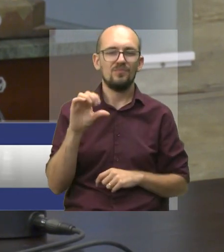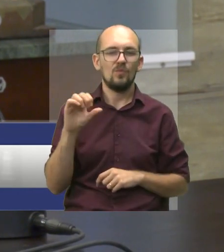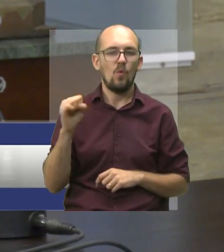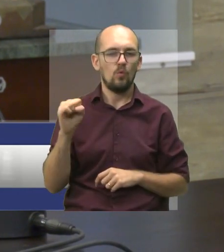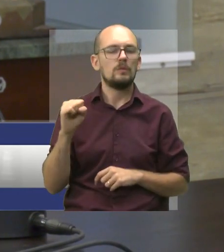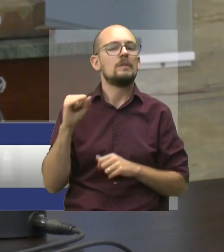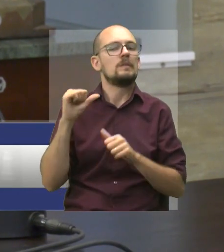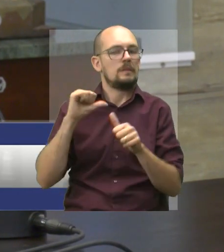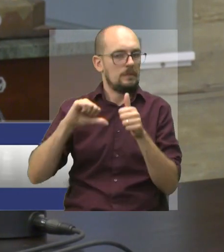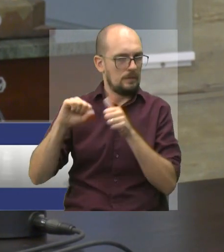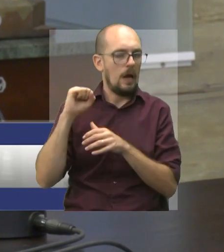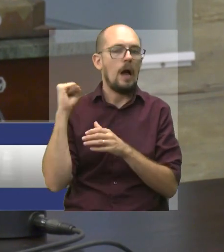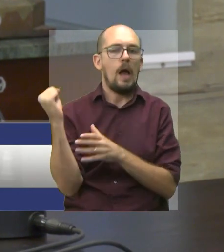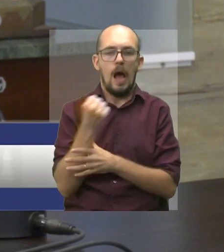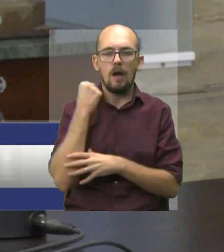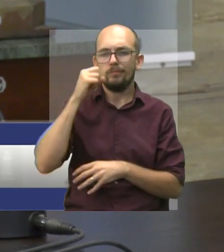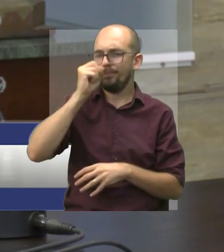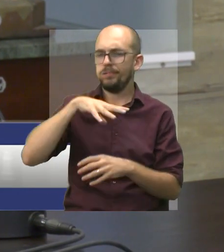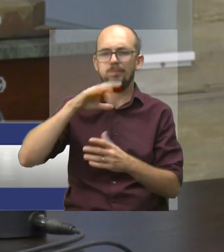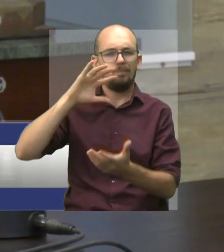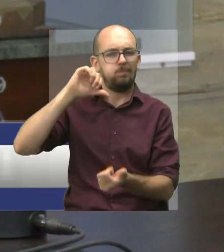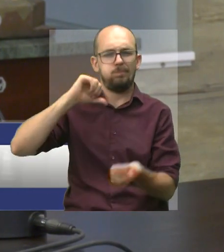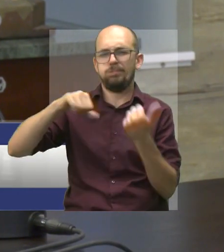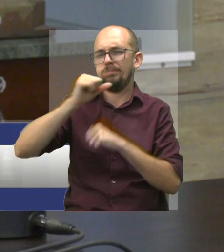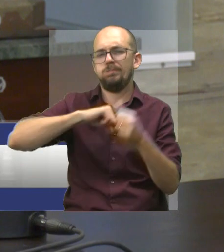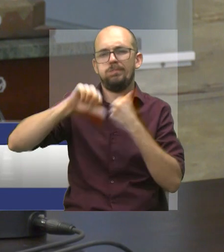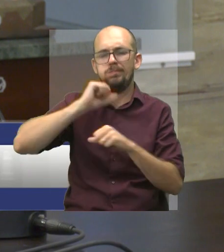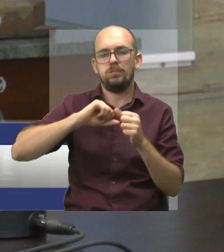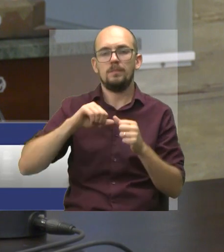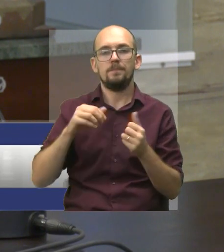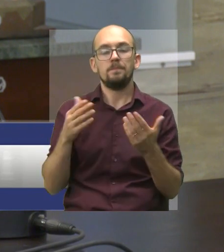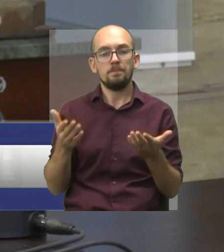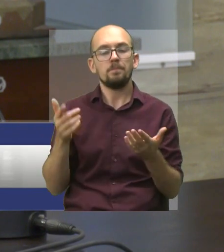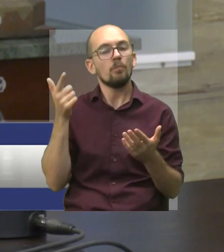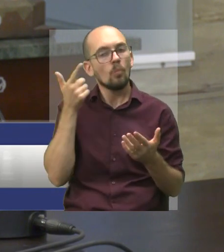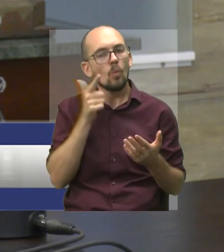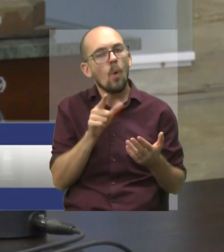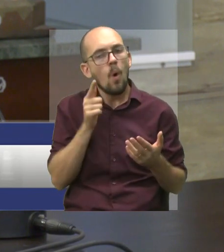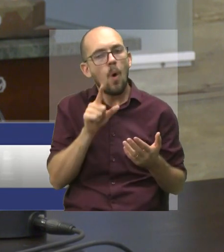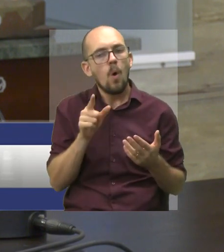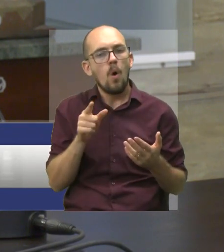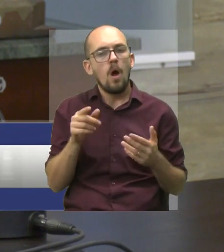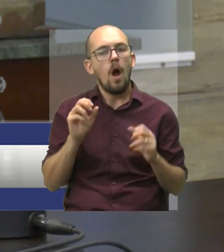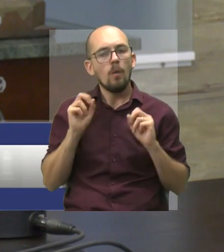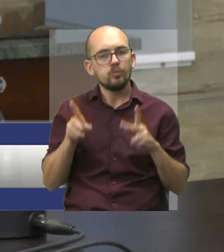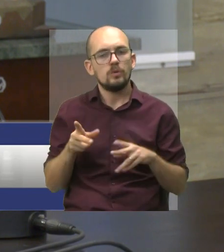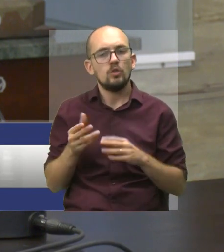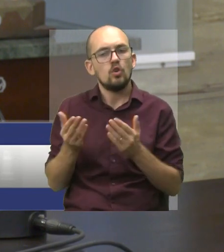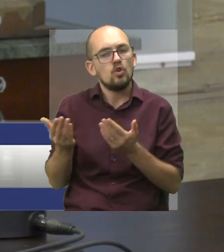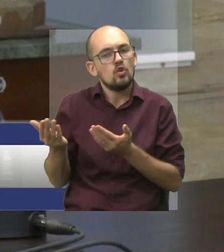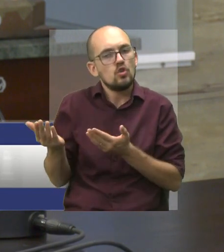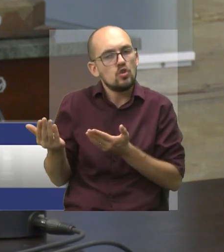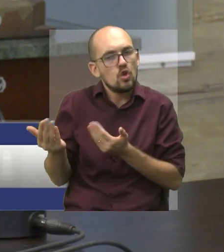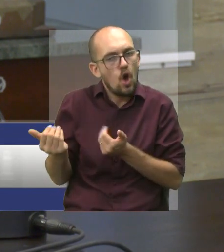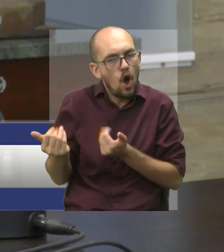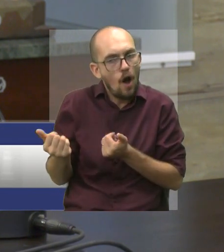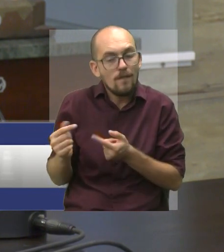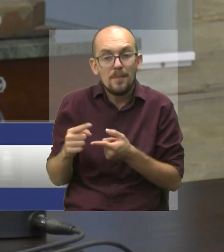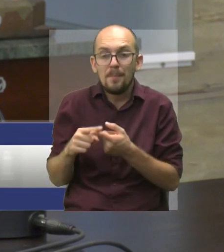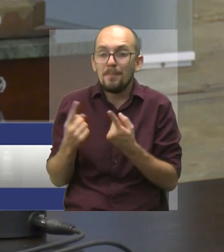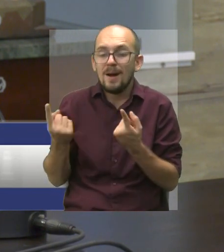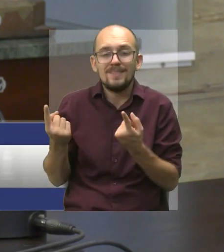grave, foi grande, você consegue se aposentar mais jovem hoje, mas o benefício